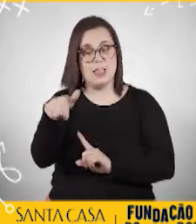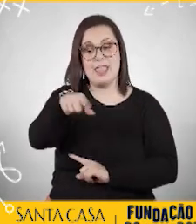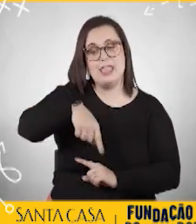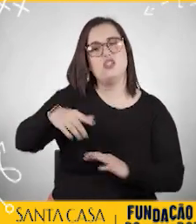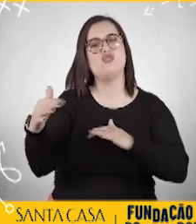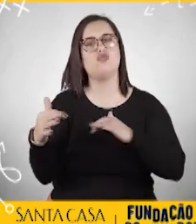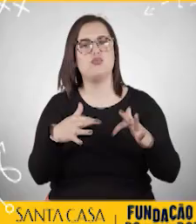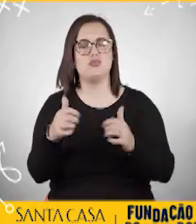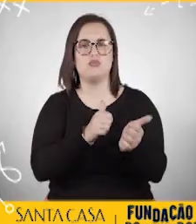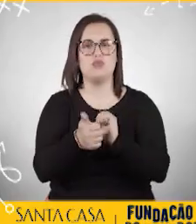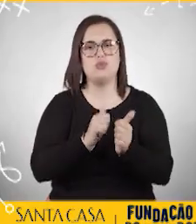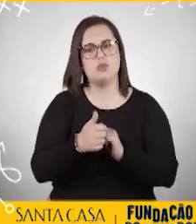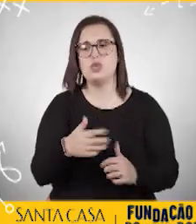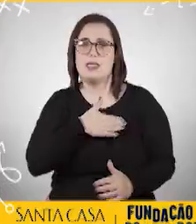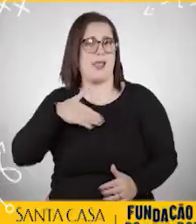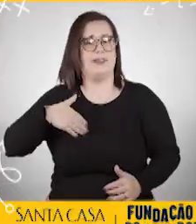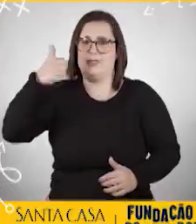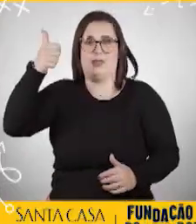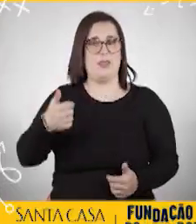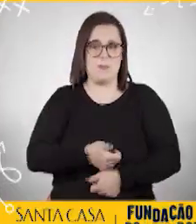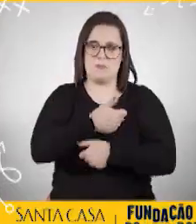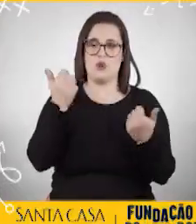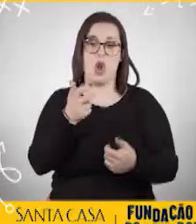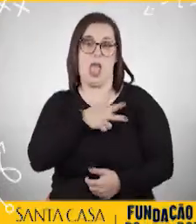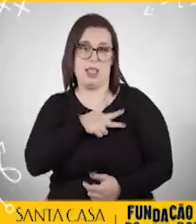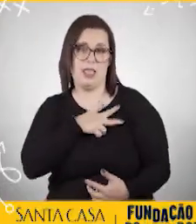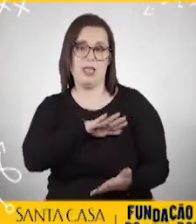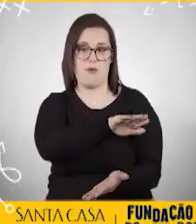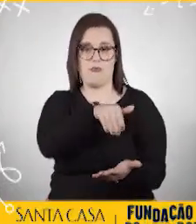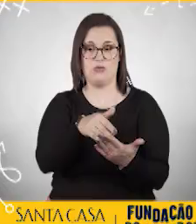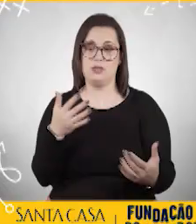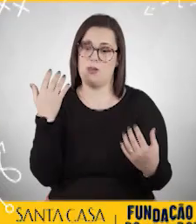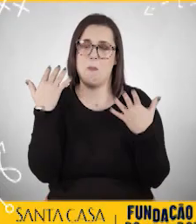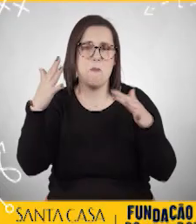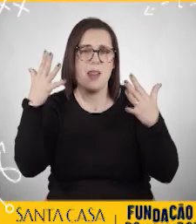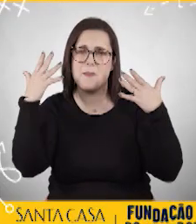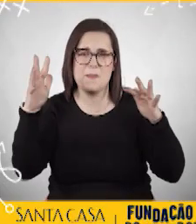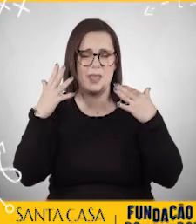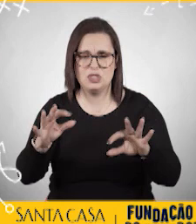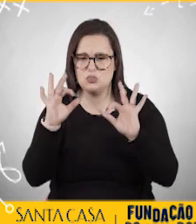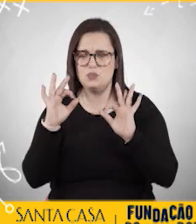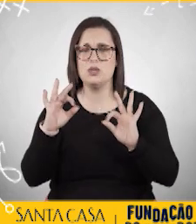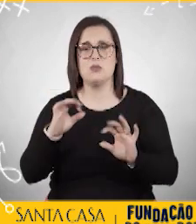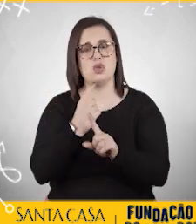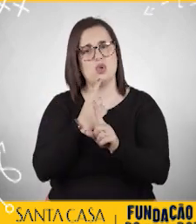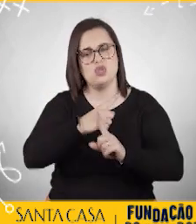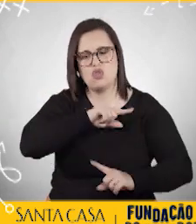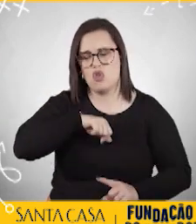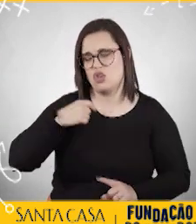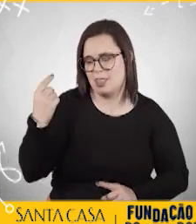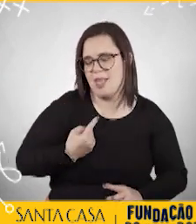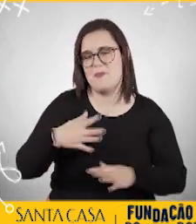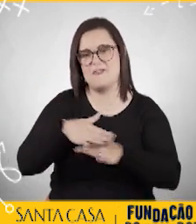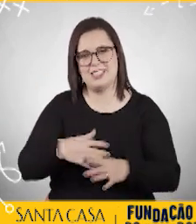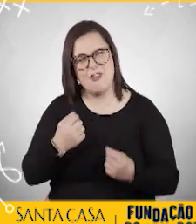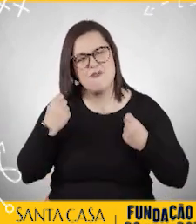que eles façam desporto e o desporto é saúde. Que a Liga e a Fundação estão de parabéns. Estas são coisas que se devem fazer.